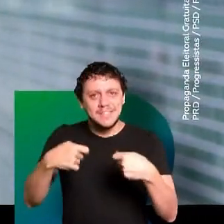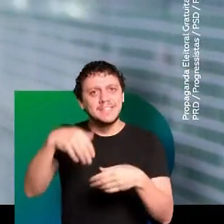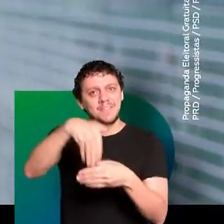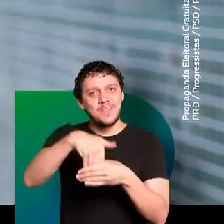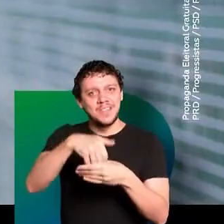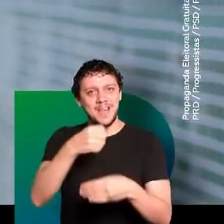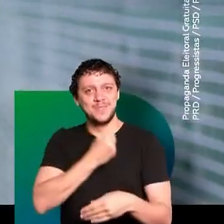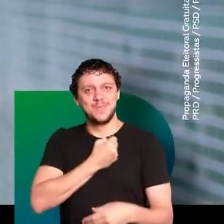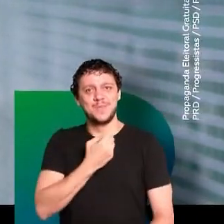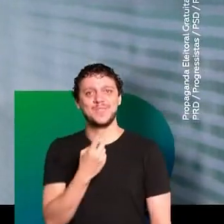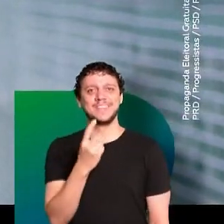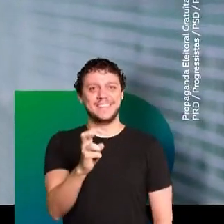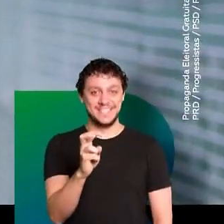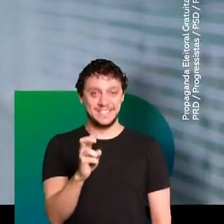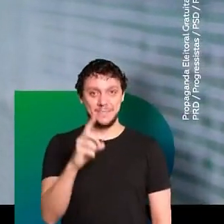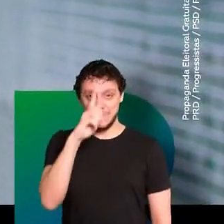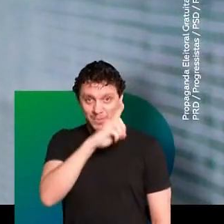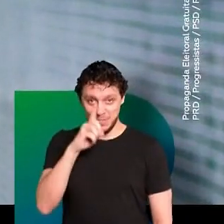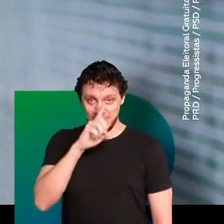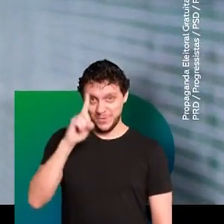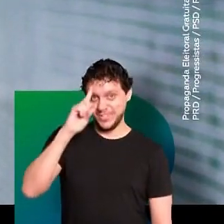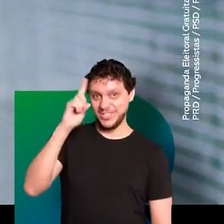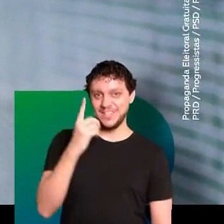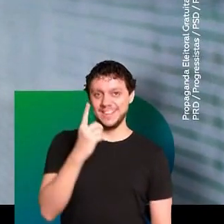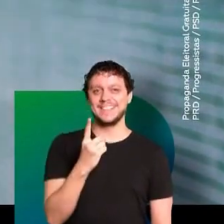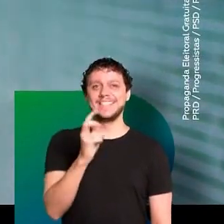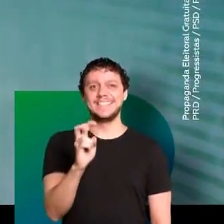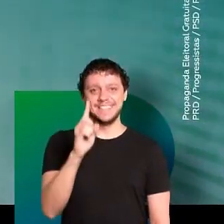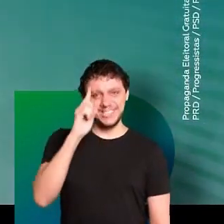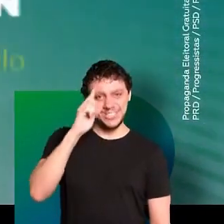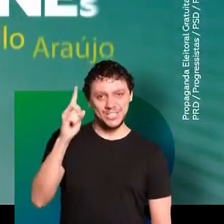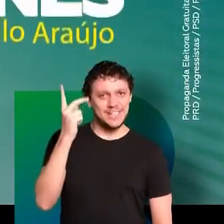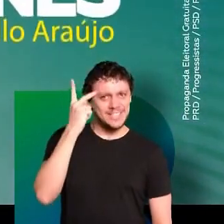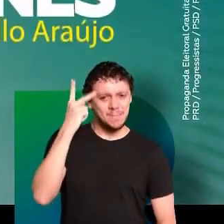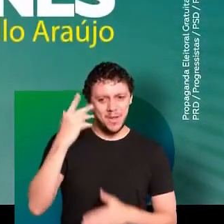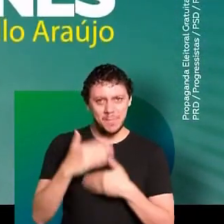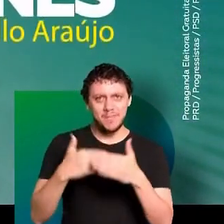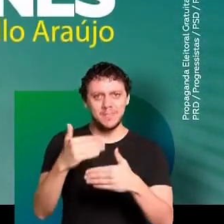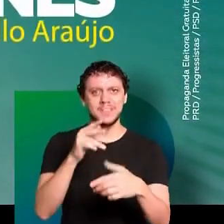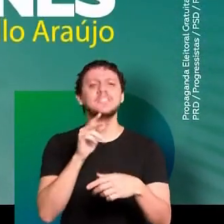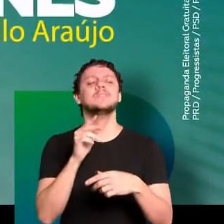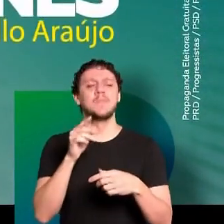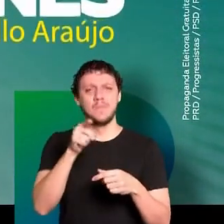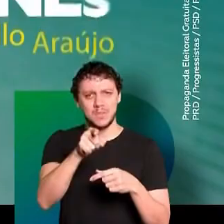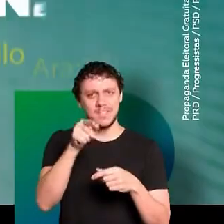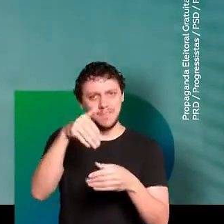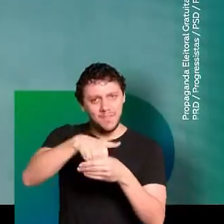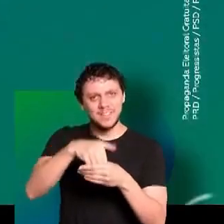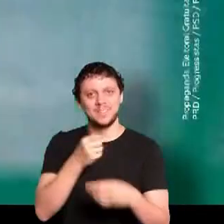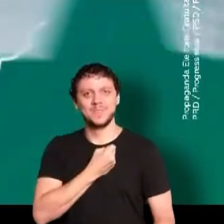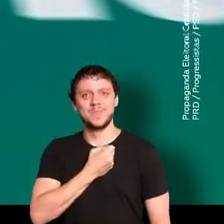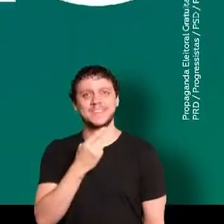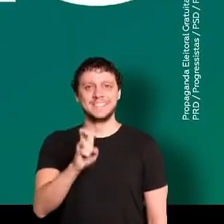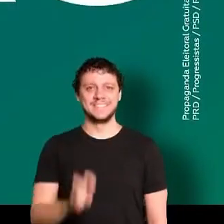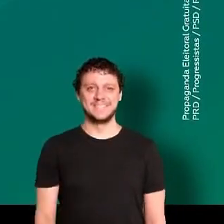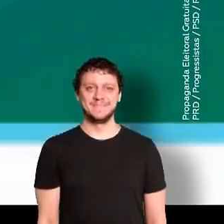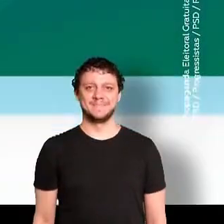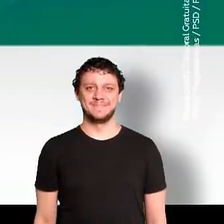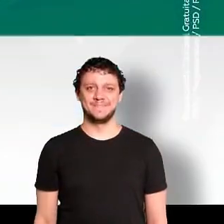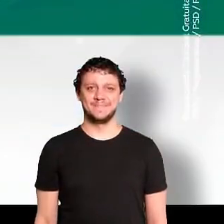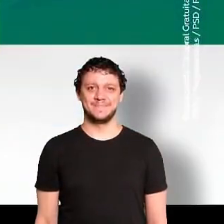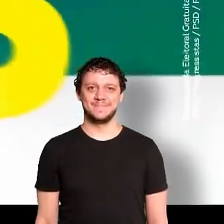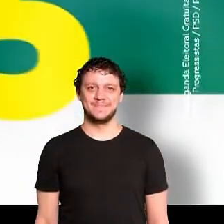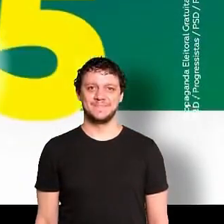mundo votar no 15. Domingo, gente, é dia de 15, é dia de São Paulo para frente. Vote 15.